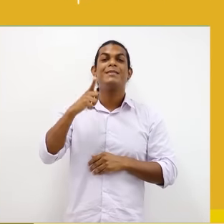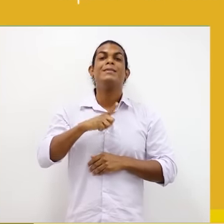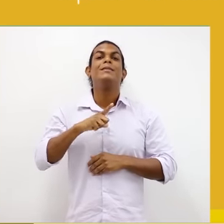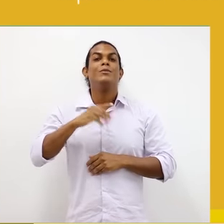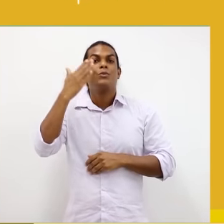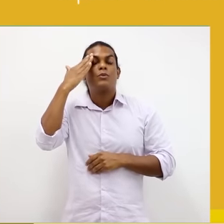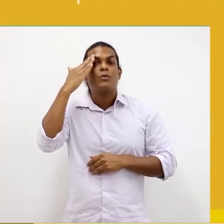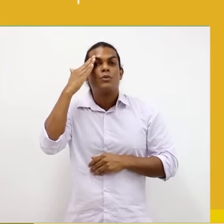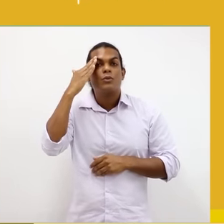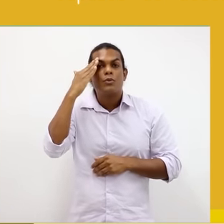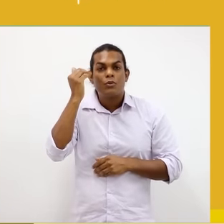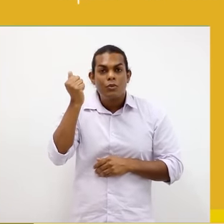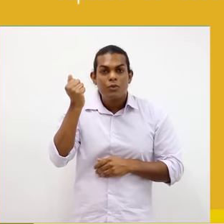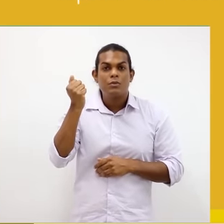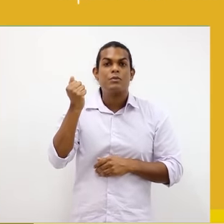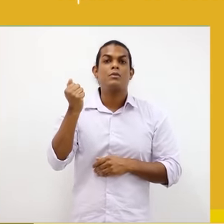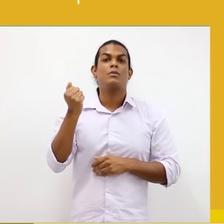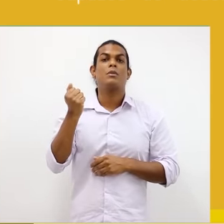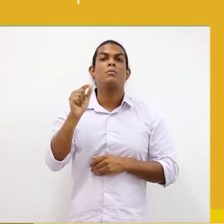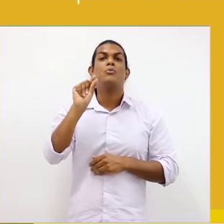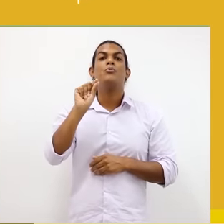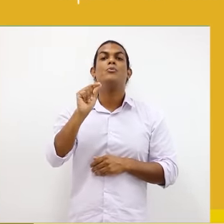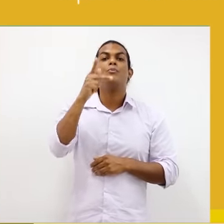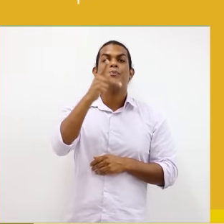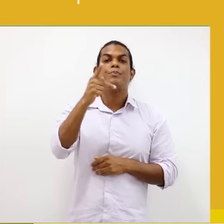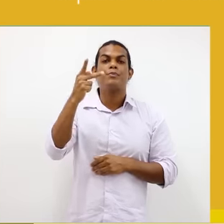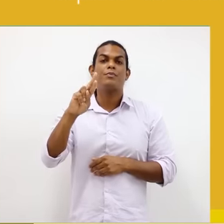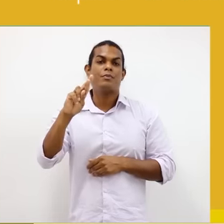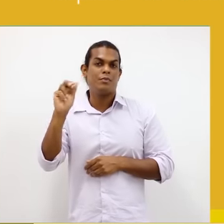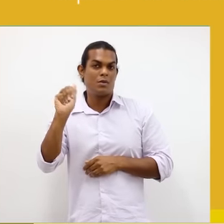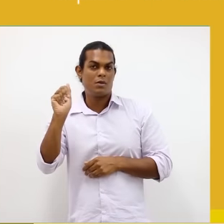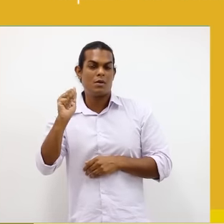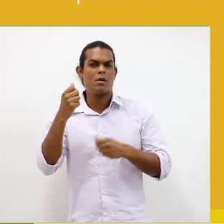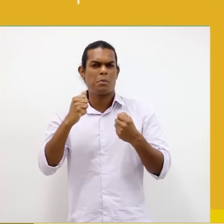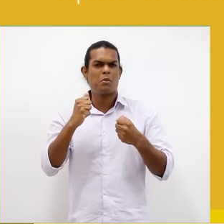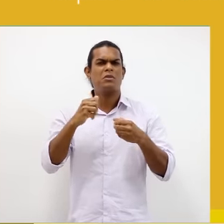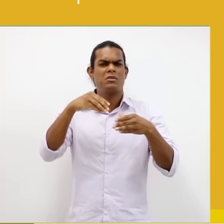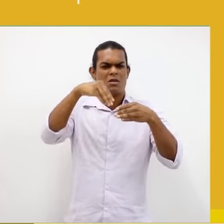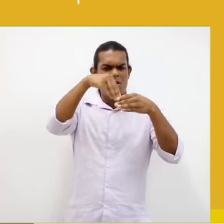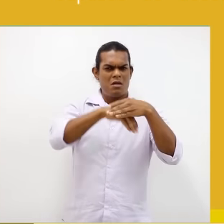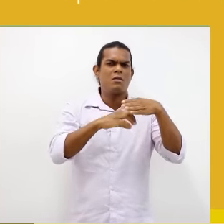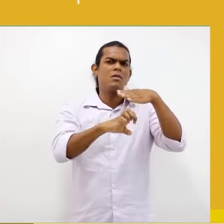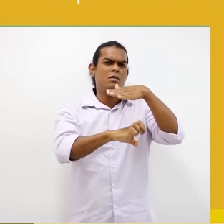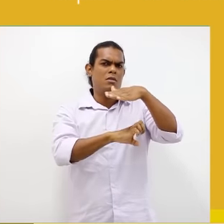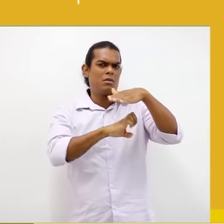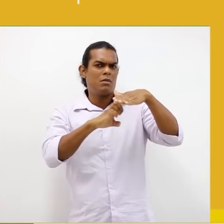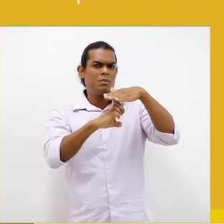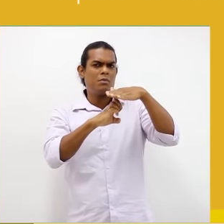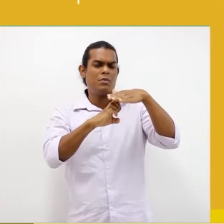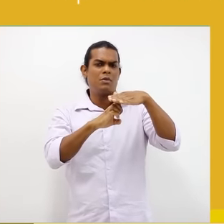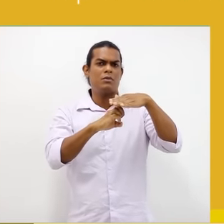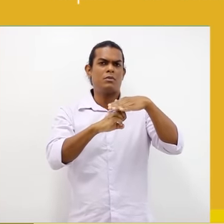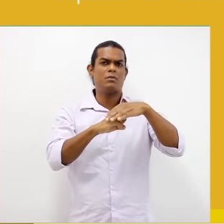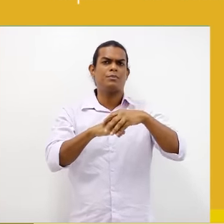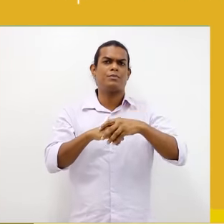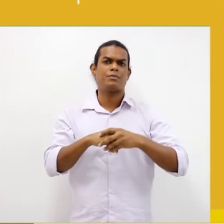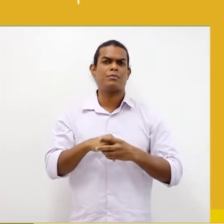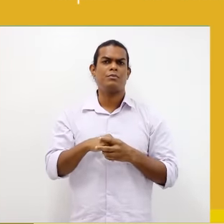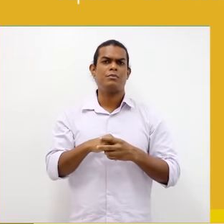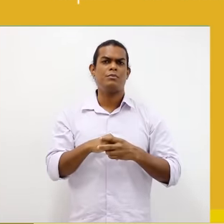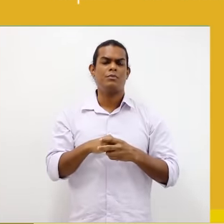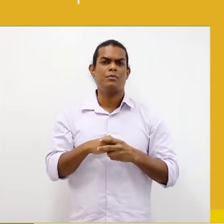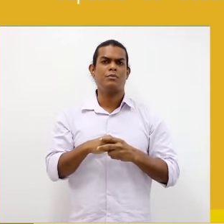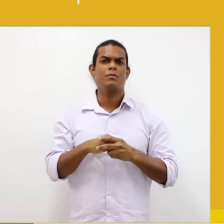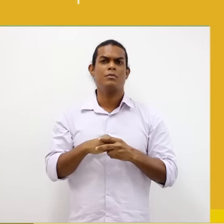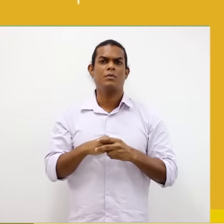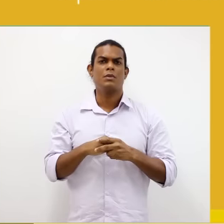conhecimento sobre o PPRA, que possam ser, ou da empresa, convocadas ou até contratadas, que possam